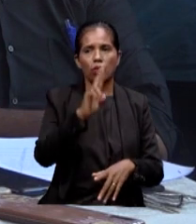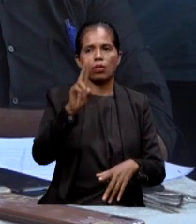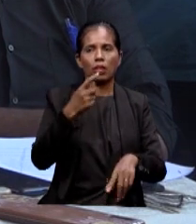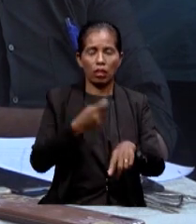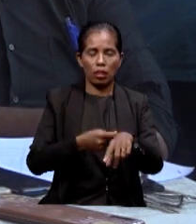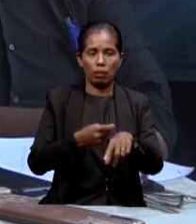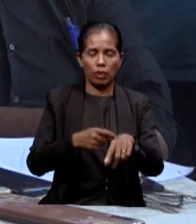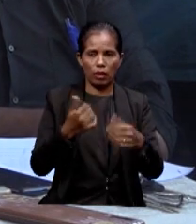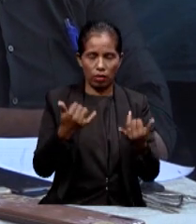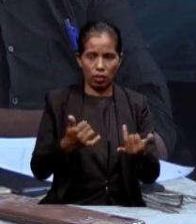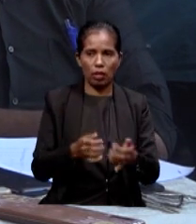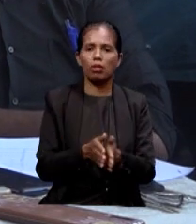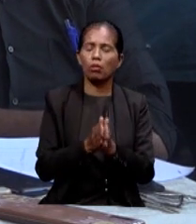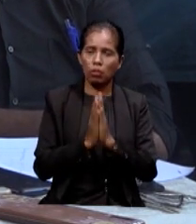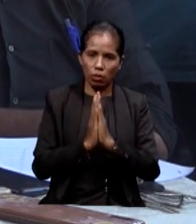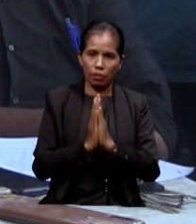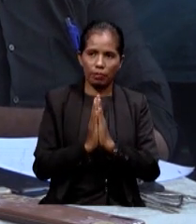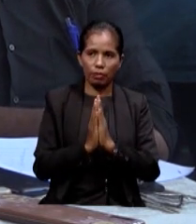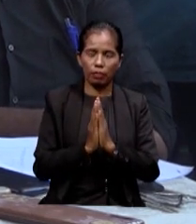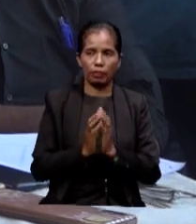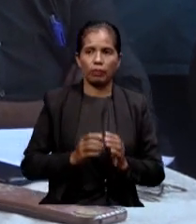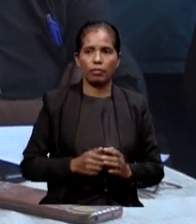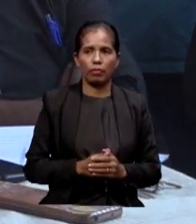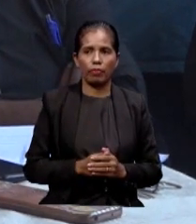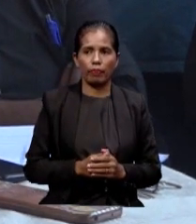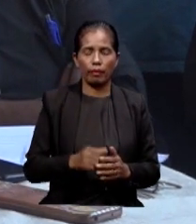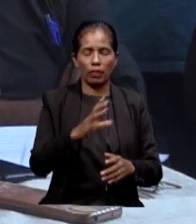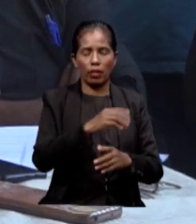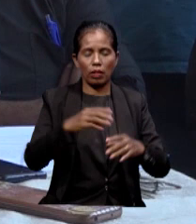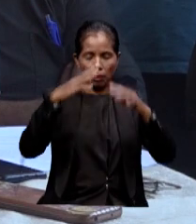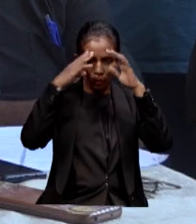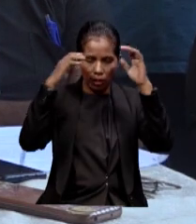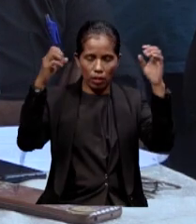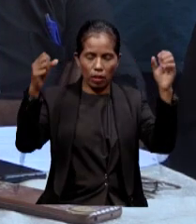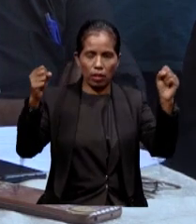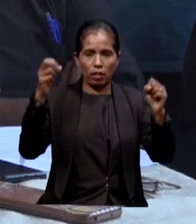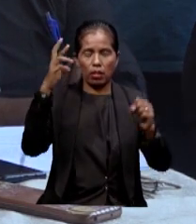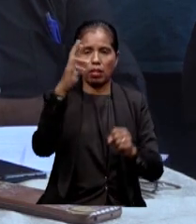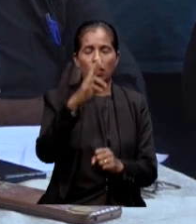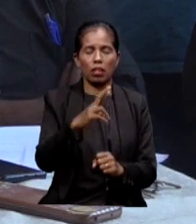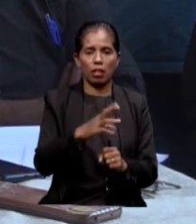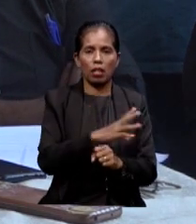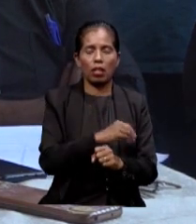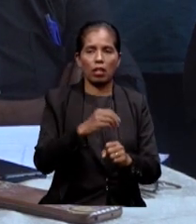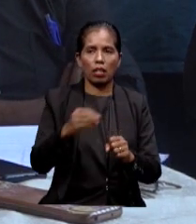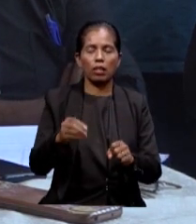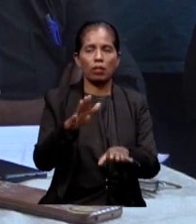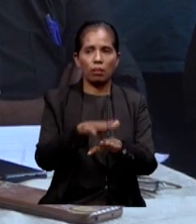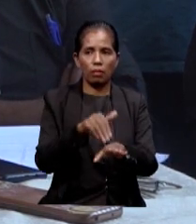idane atu husu ba silêncio senhor presidente da república para bele dada